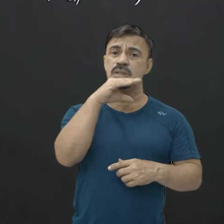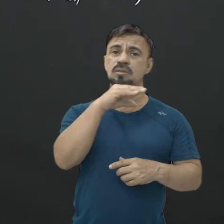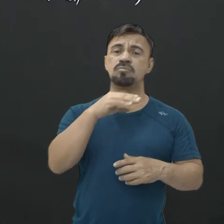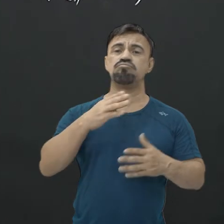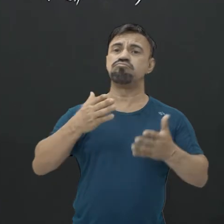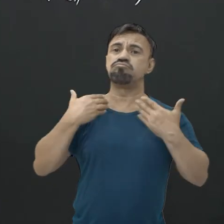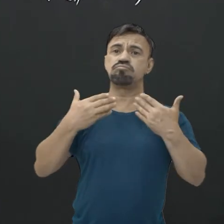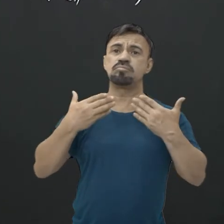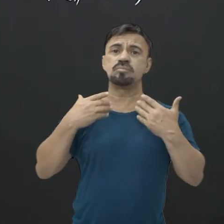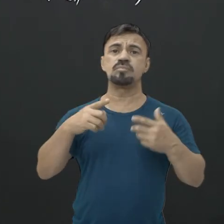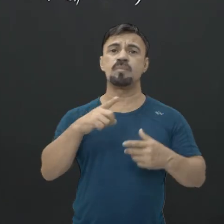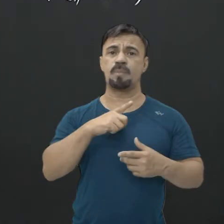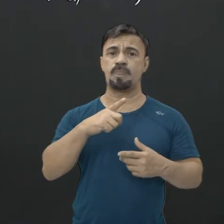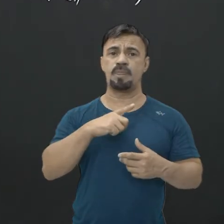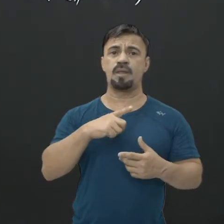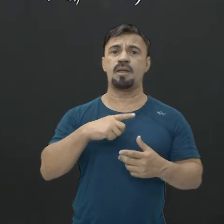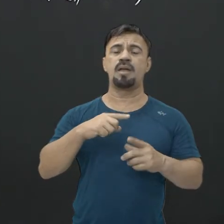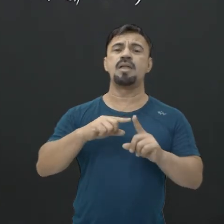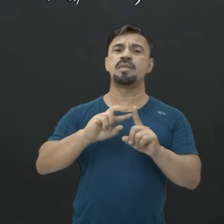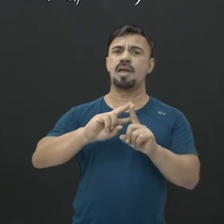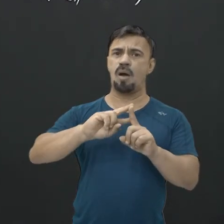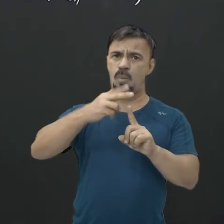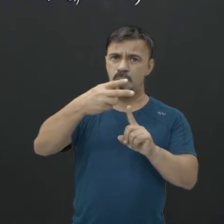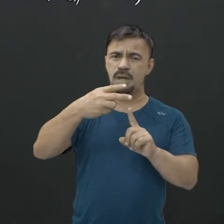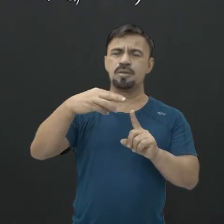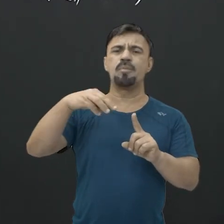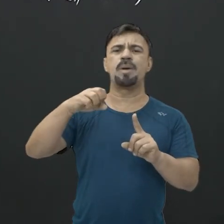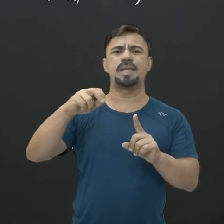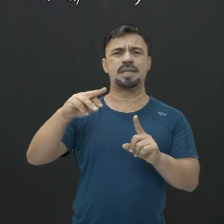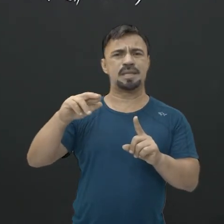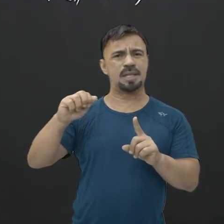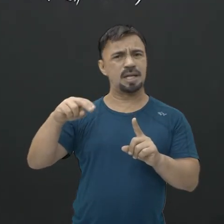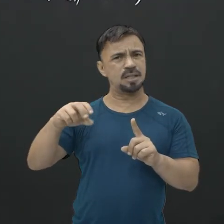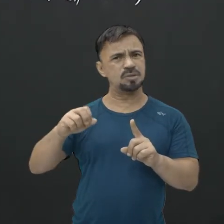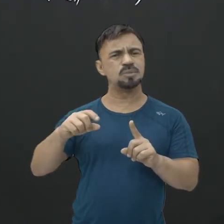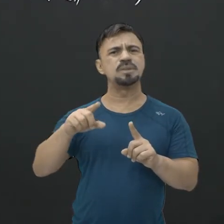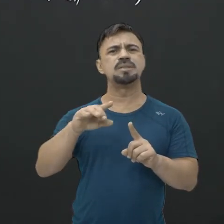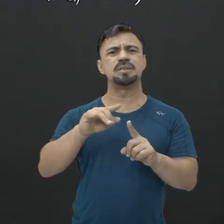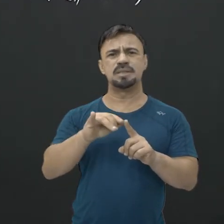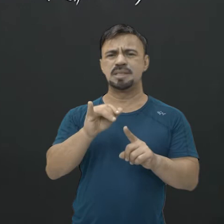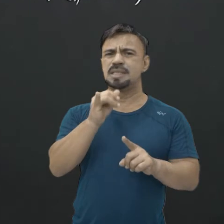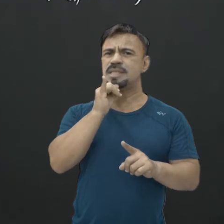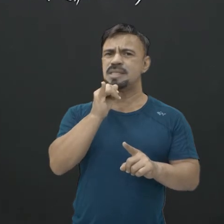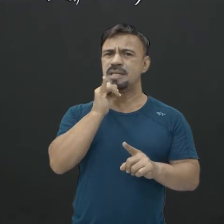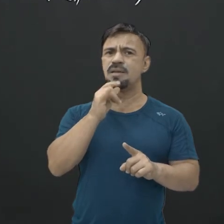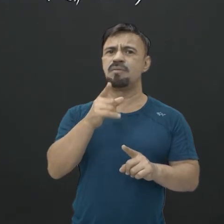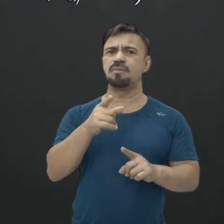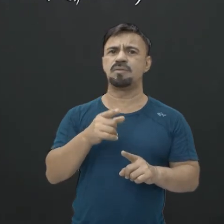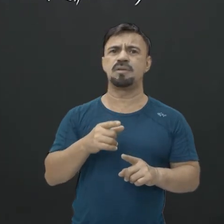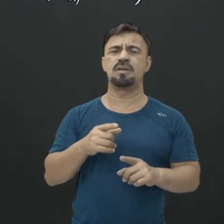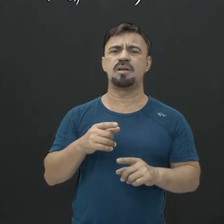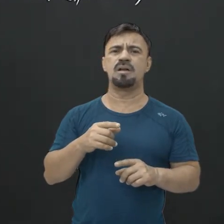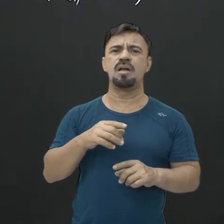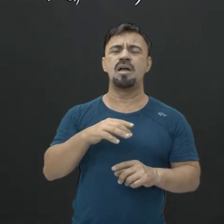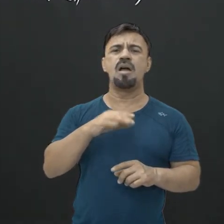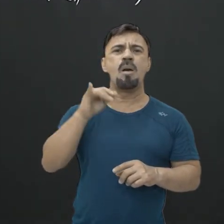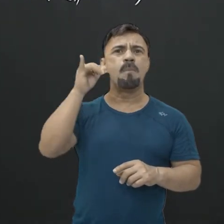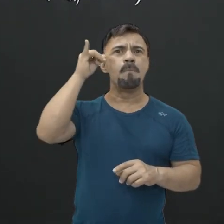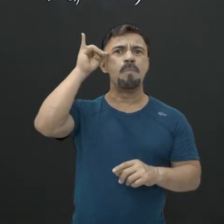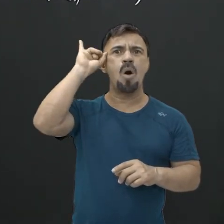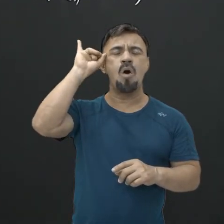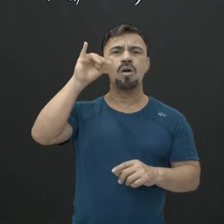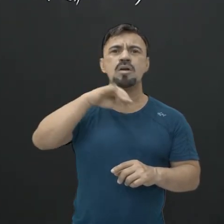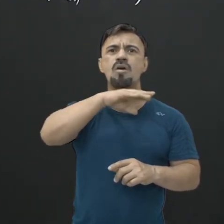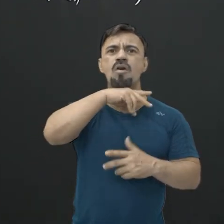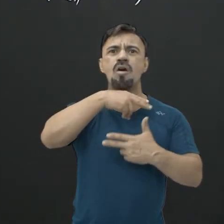aumento de metano também? Tá havendo aumento de metano. Por exemplo, você não vai acreditar, bovinos, grandes criações